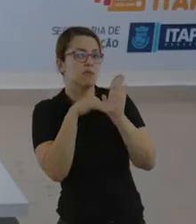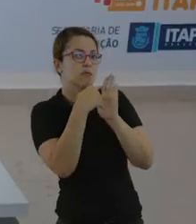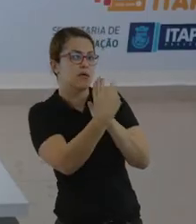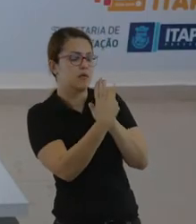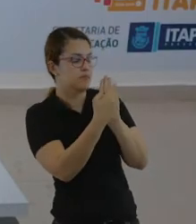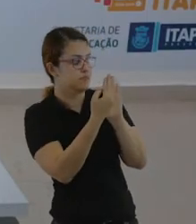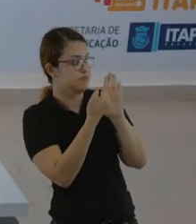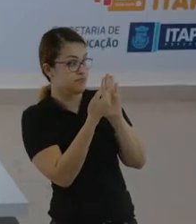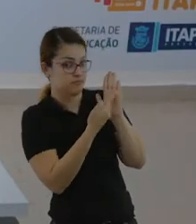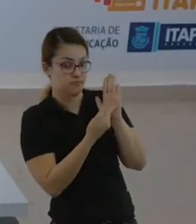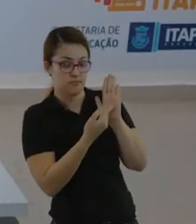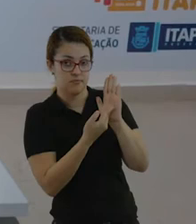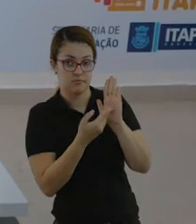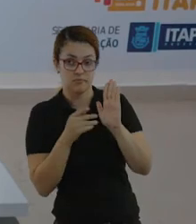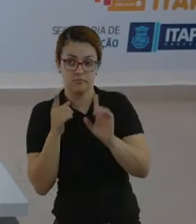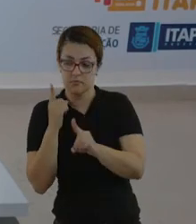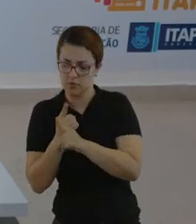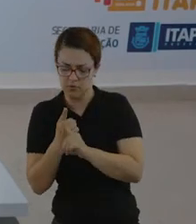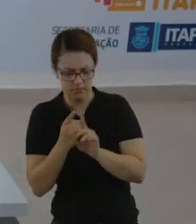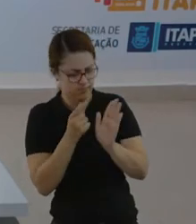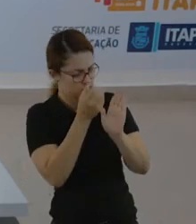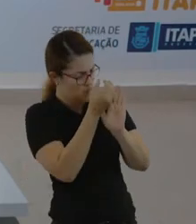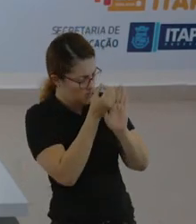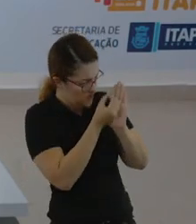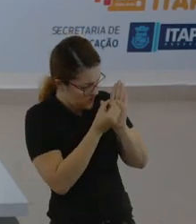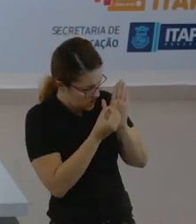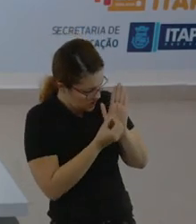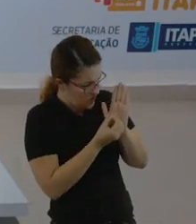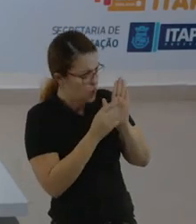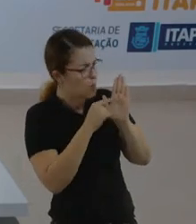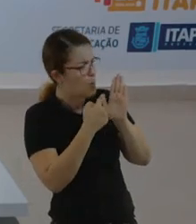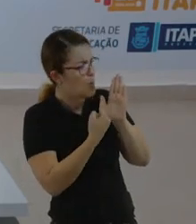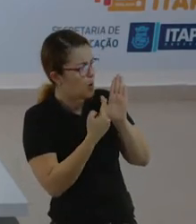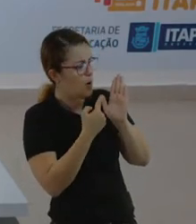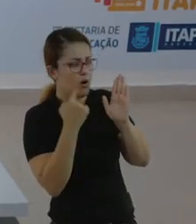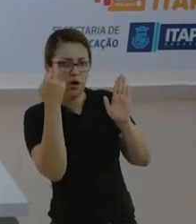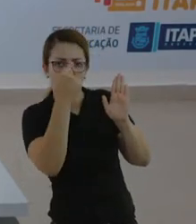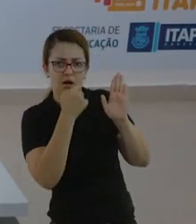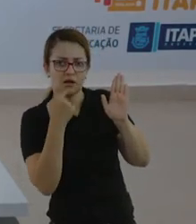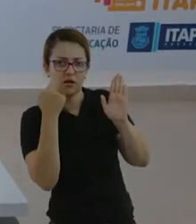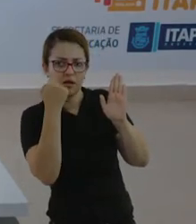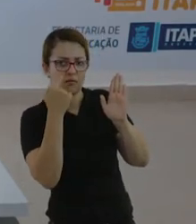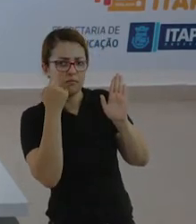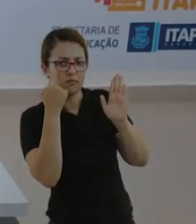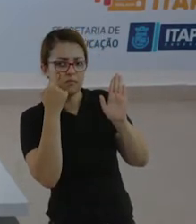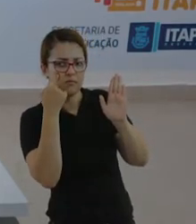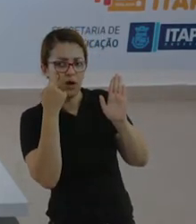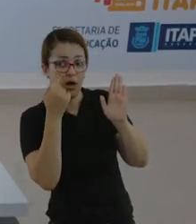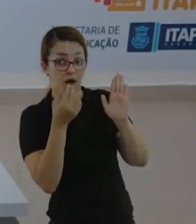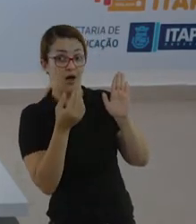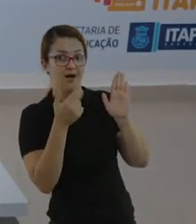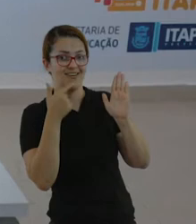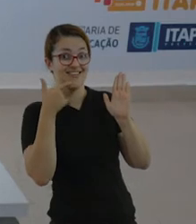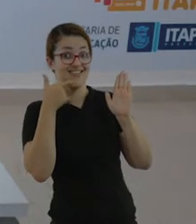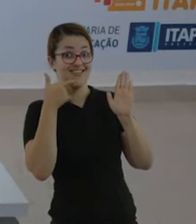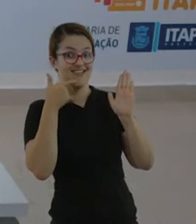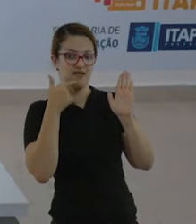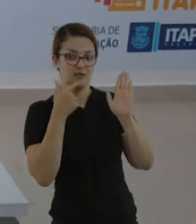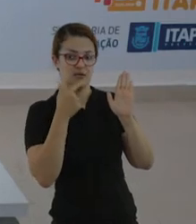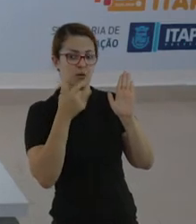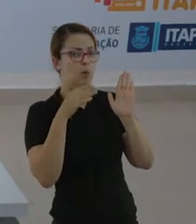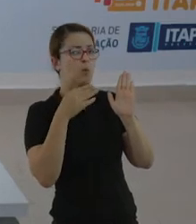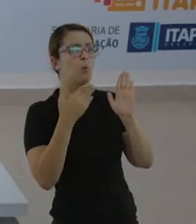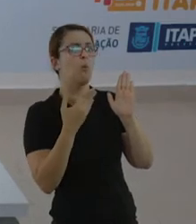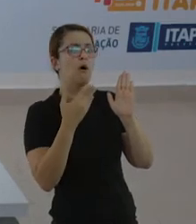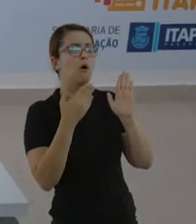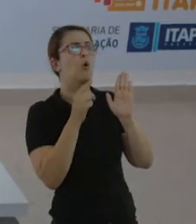naquela tabelinha? Deixa ele ao lado. Procure aqui na tabelinha qual o desenho. Ah, deixa eu pegar aqui.